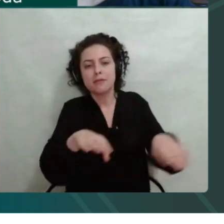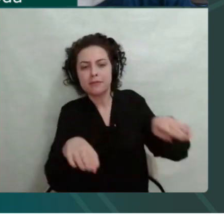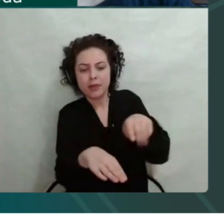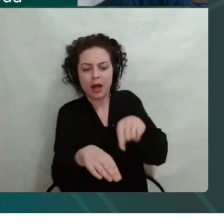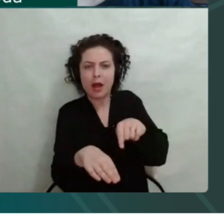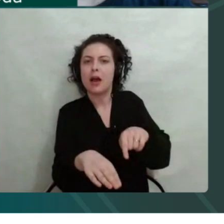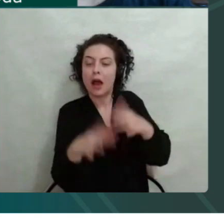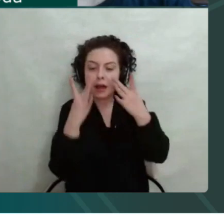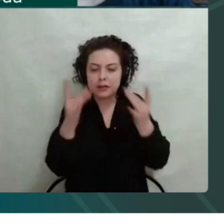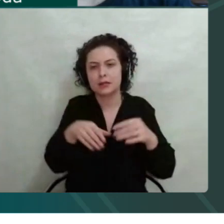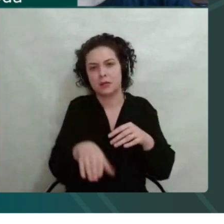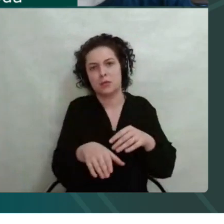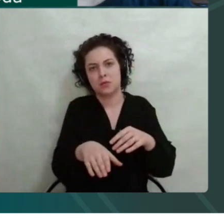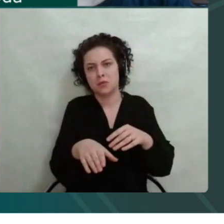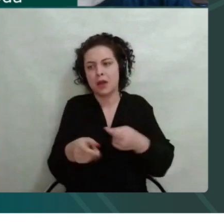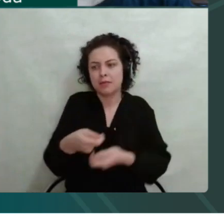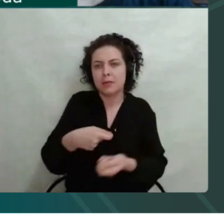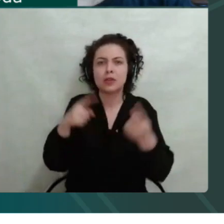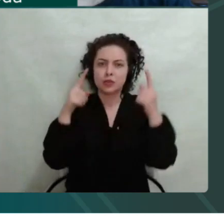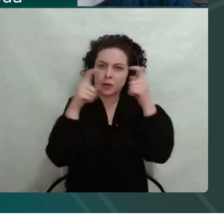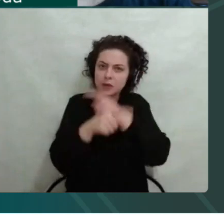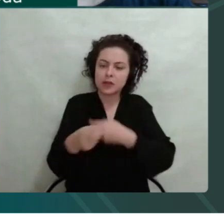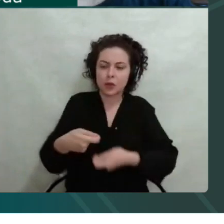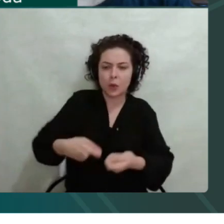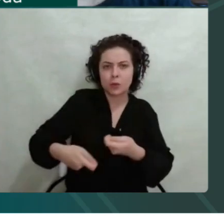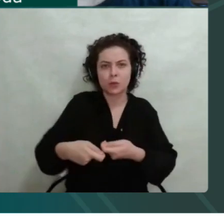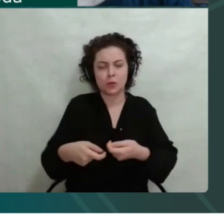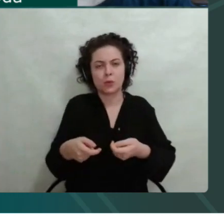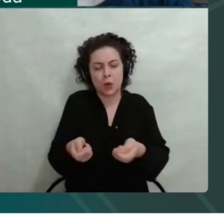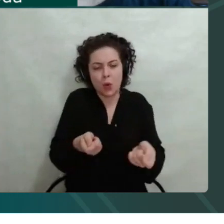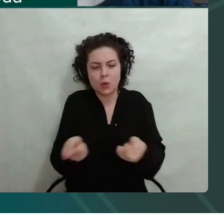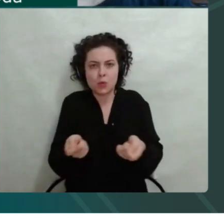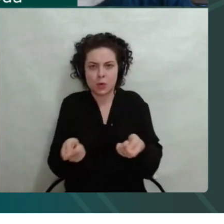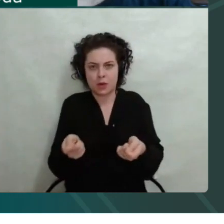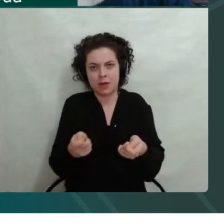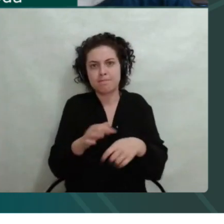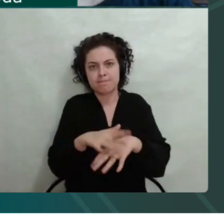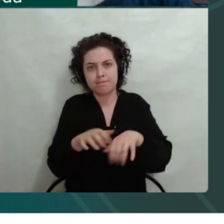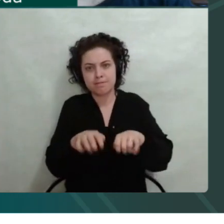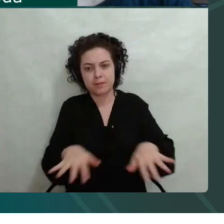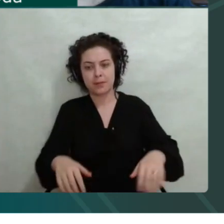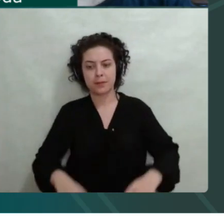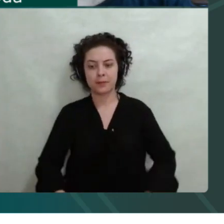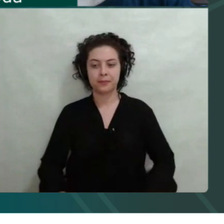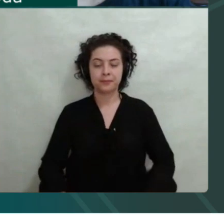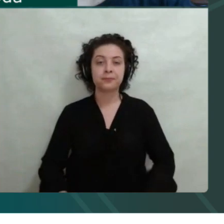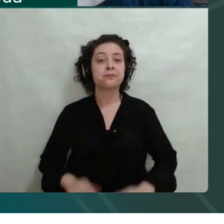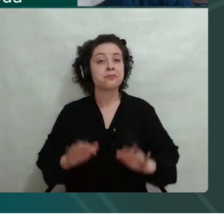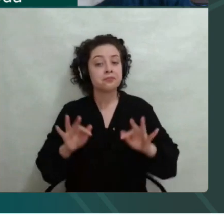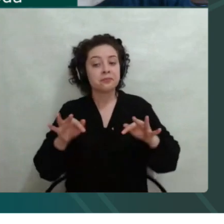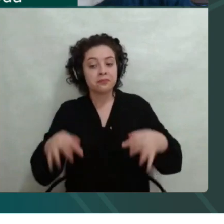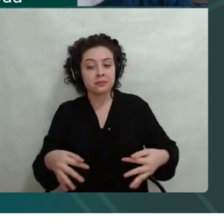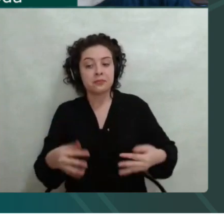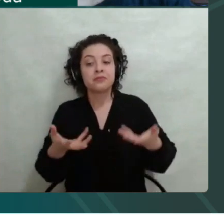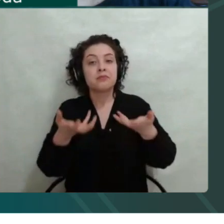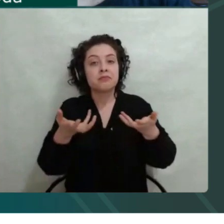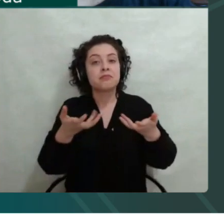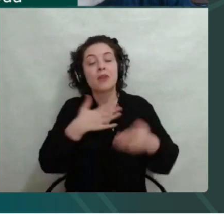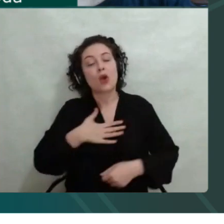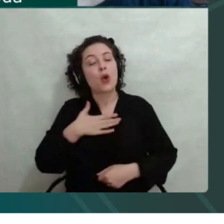vigilância para poder controlar essa epidemia. E, para concluir, eu gosto sempre de lembrar, nós temos aqui